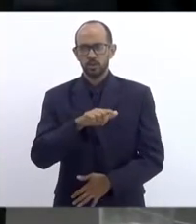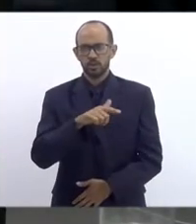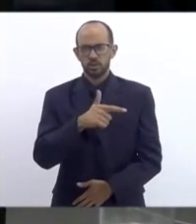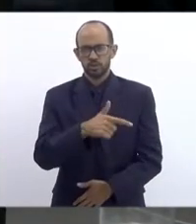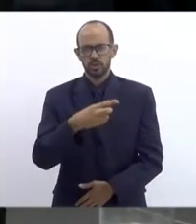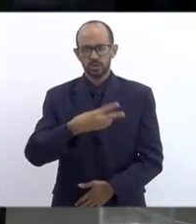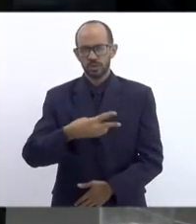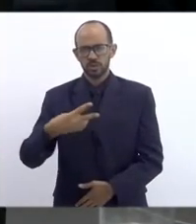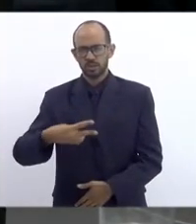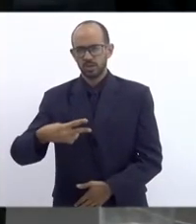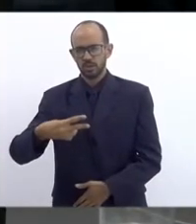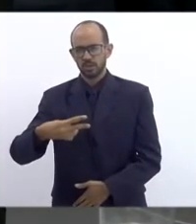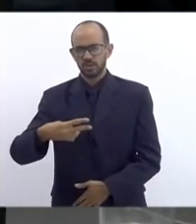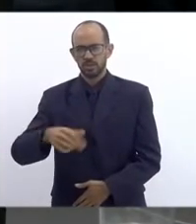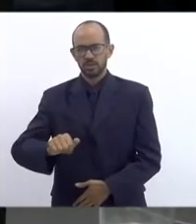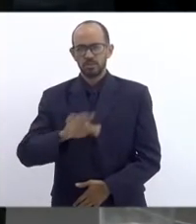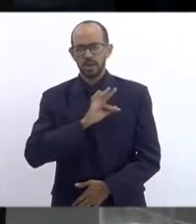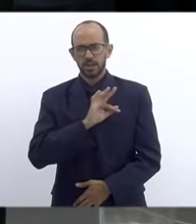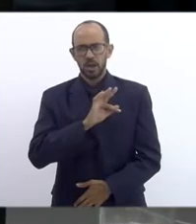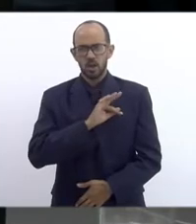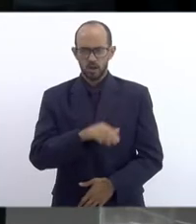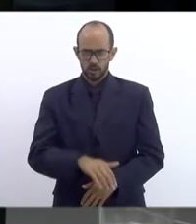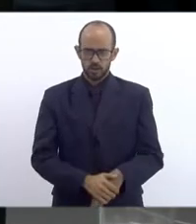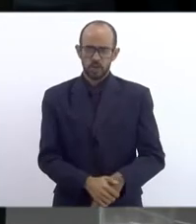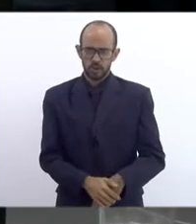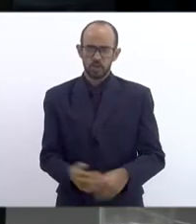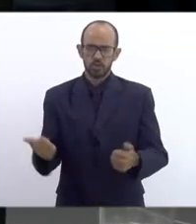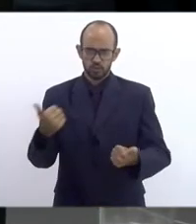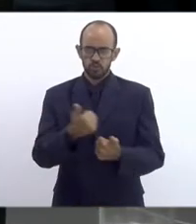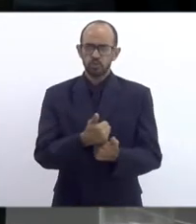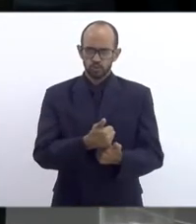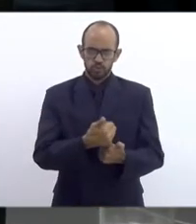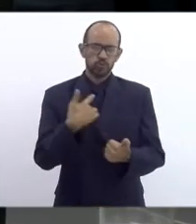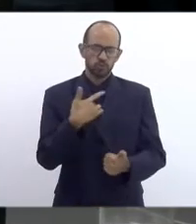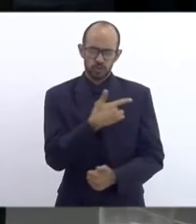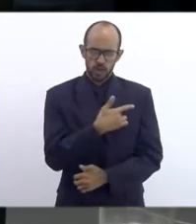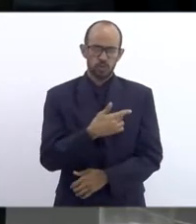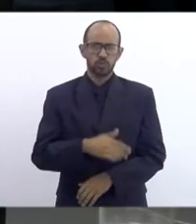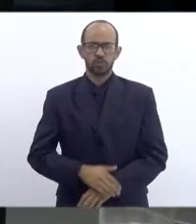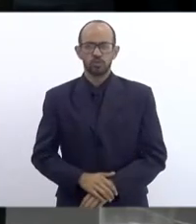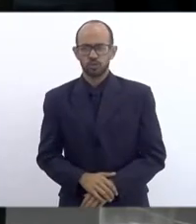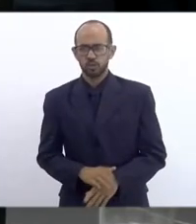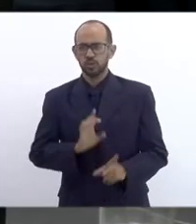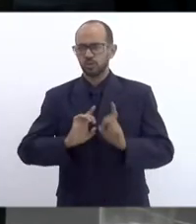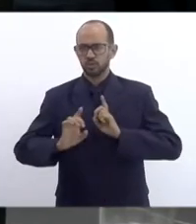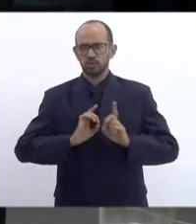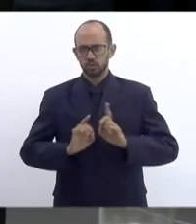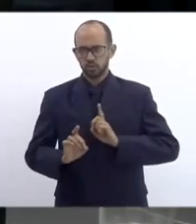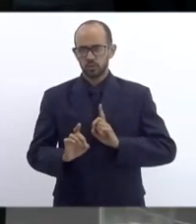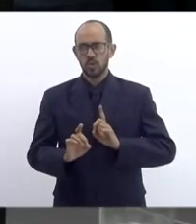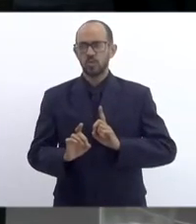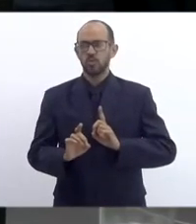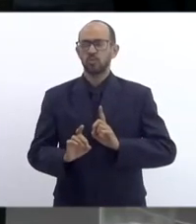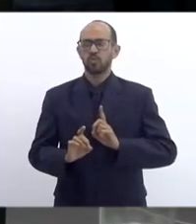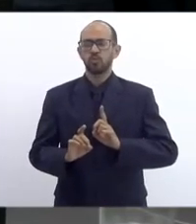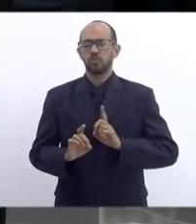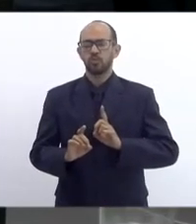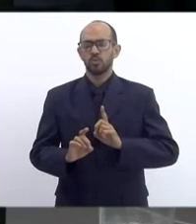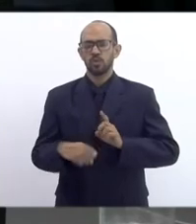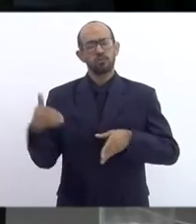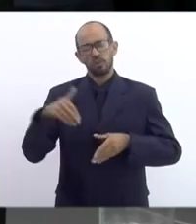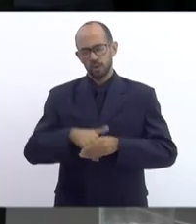Rocha. O parecer é favorável ao substitutivo da Comissão de Saúde. Em discussão,